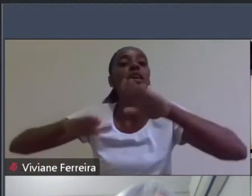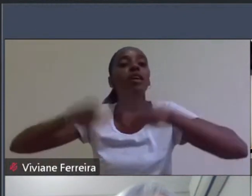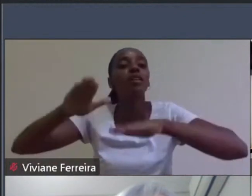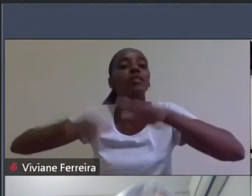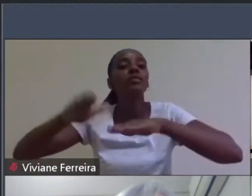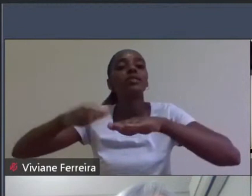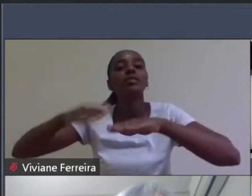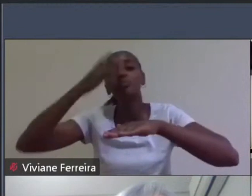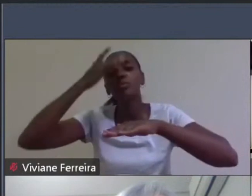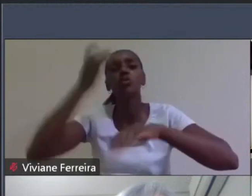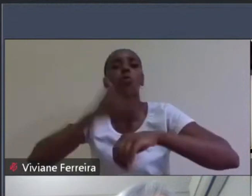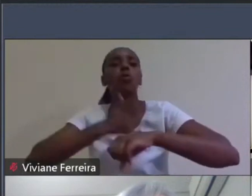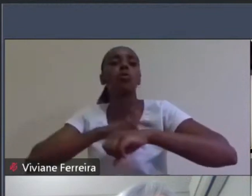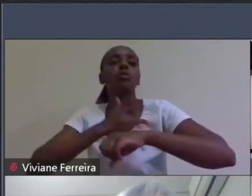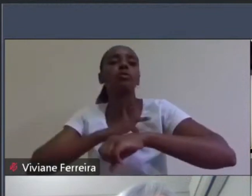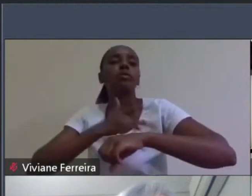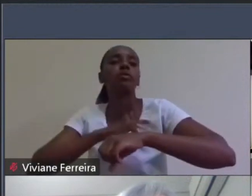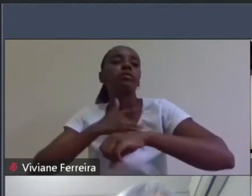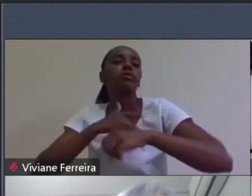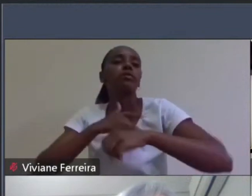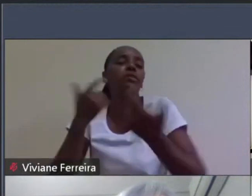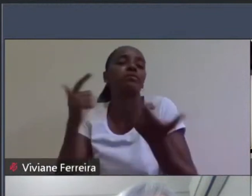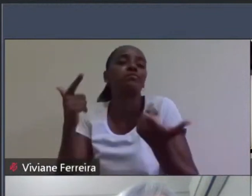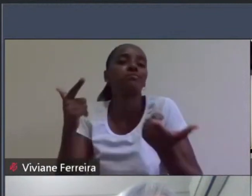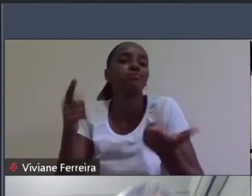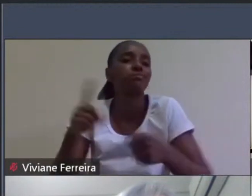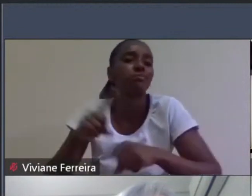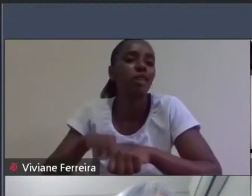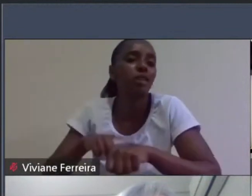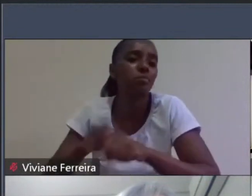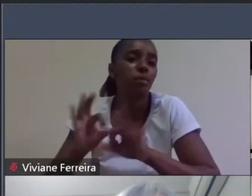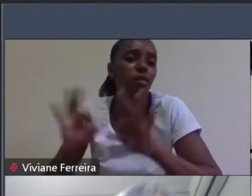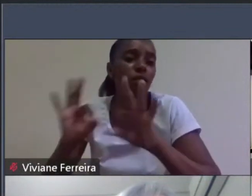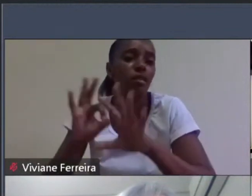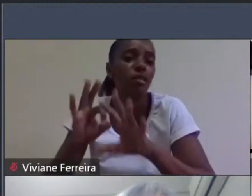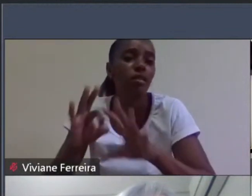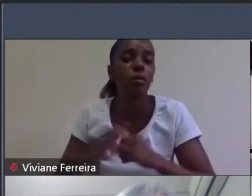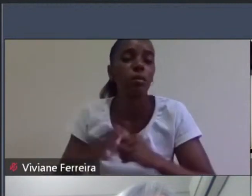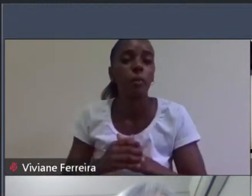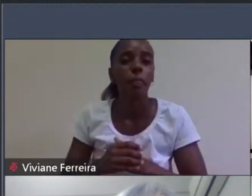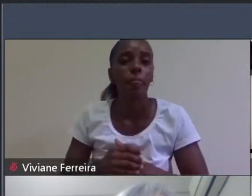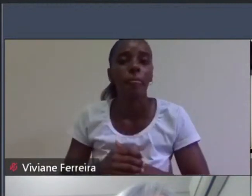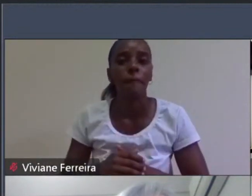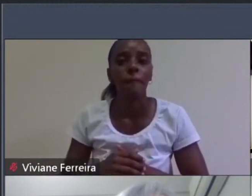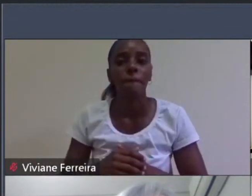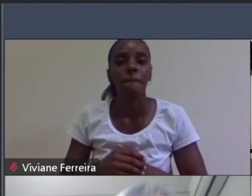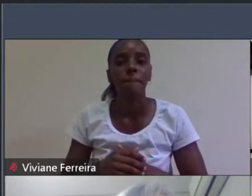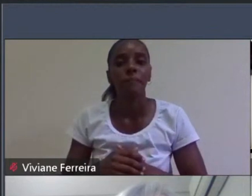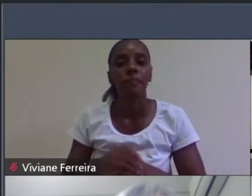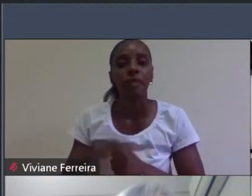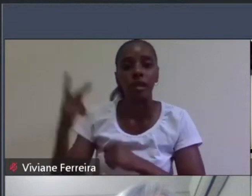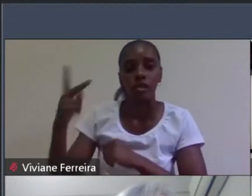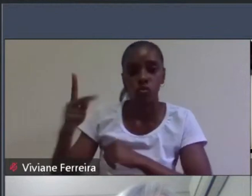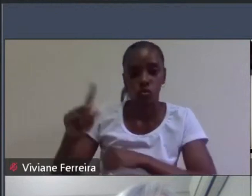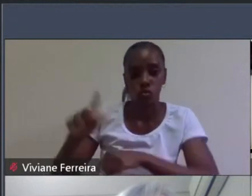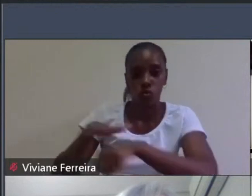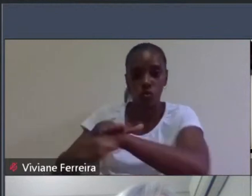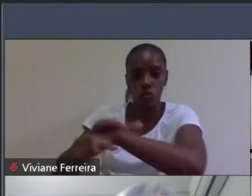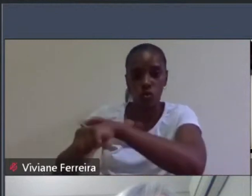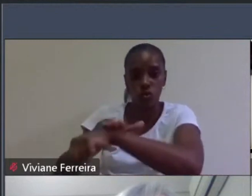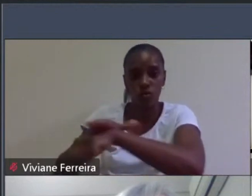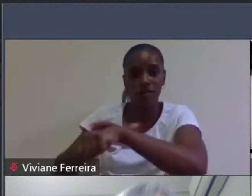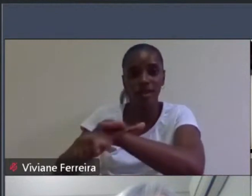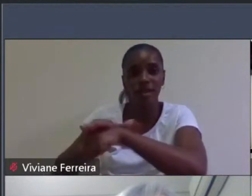têm direito a nada. Então, que a sua conversa seja